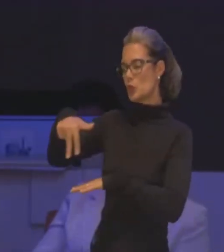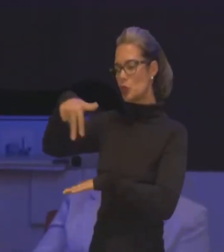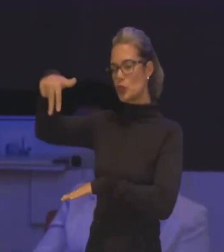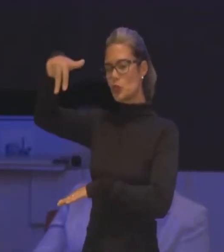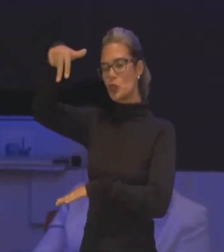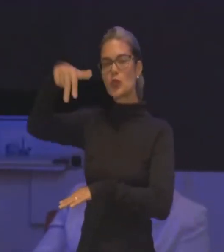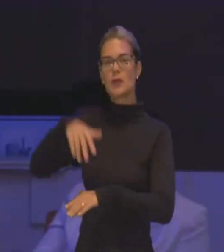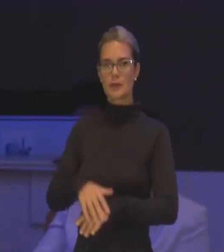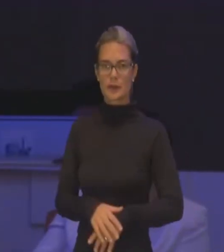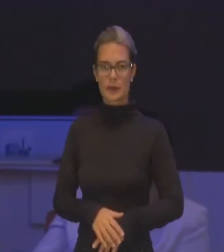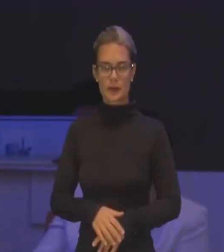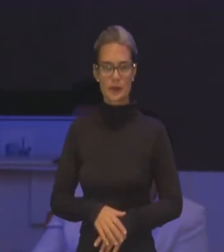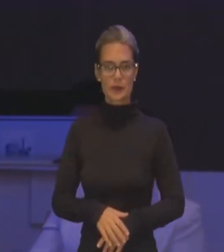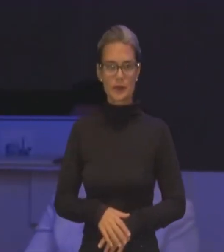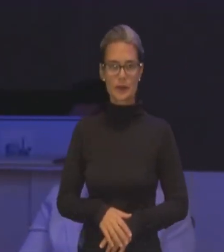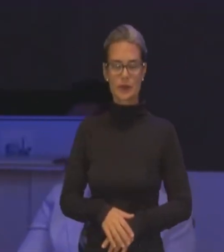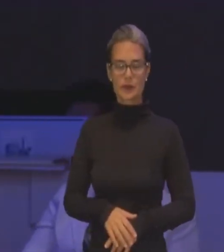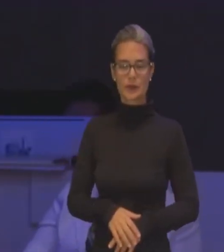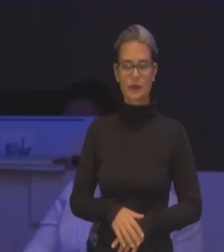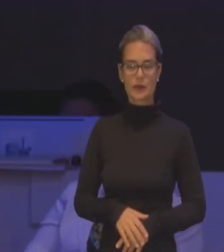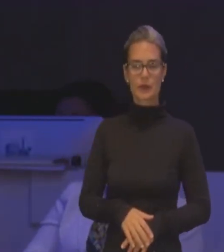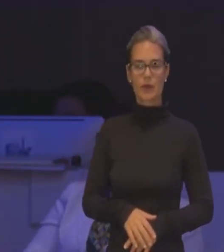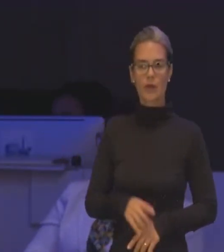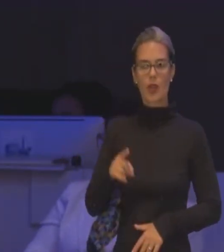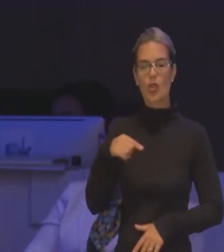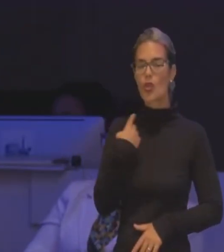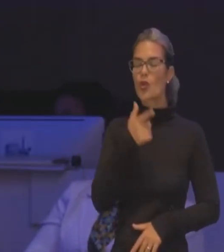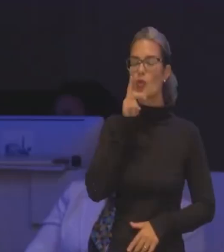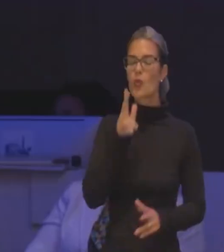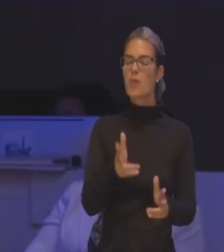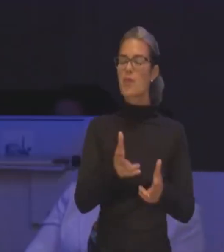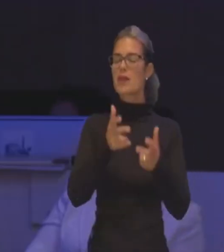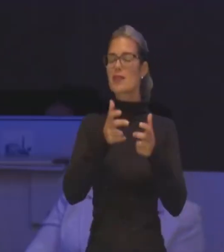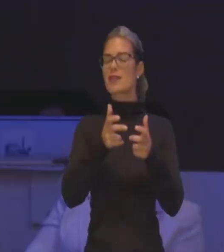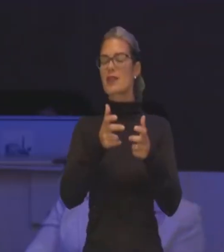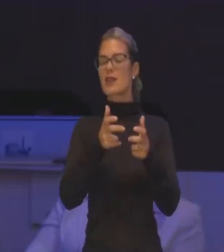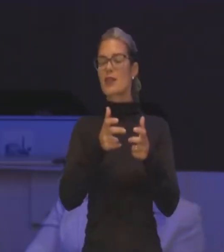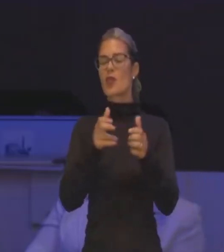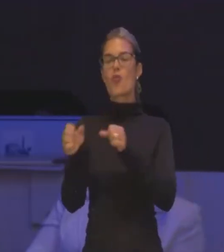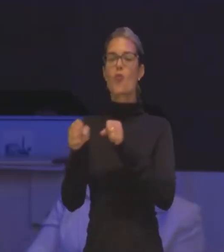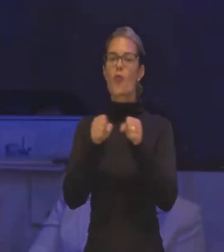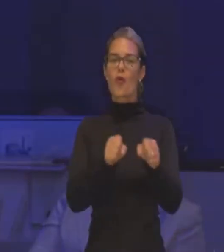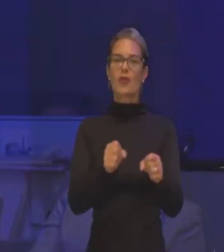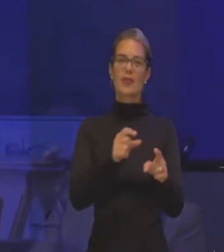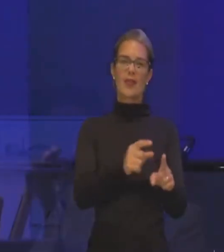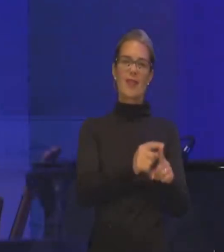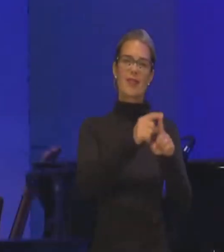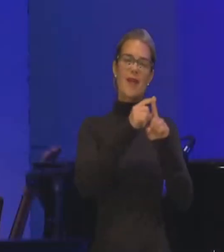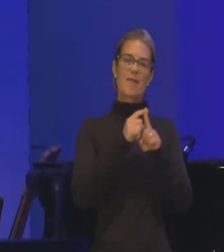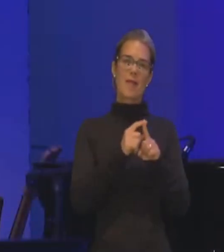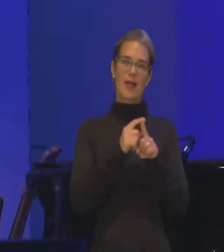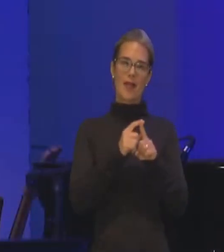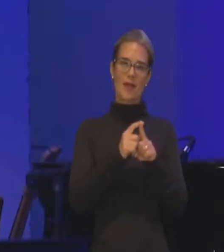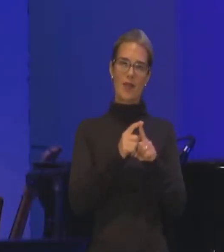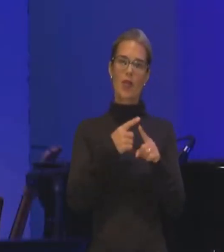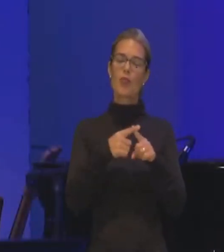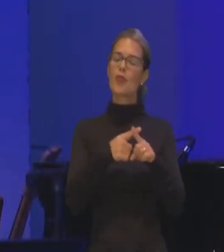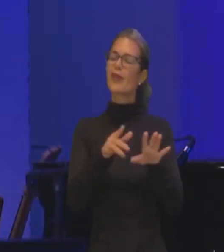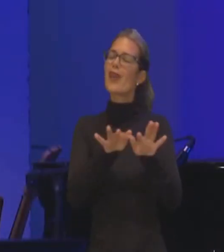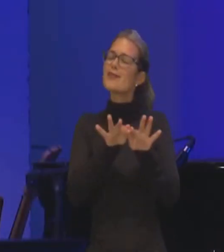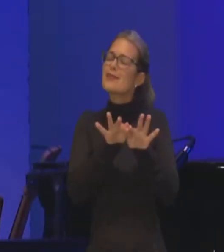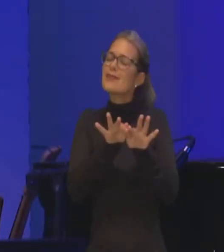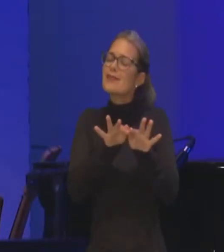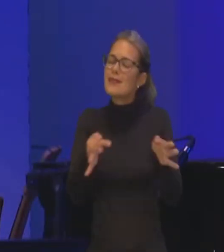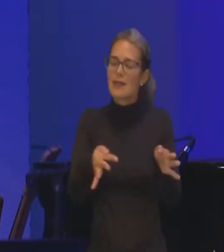temos dimensão do poder desta palavra, que é simples, mas